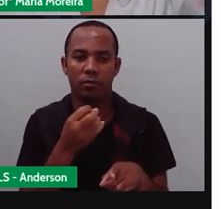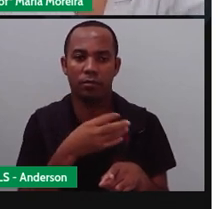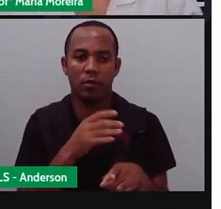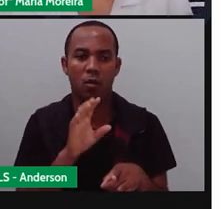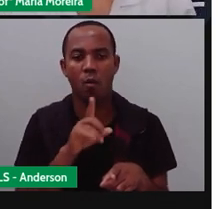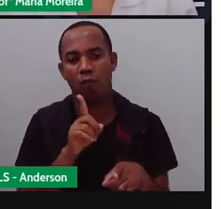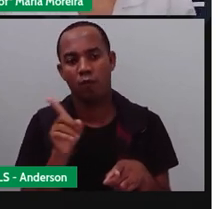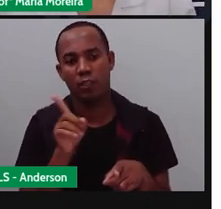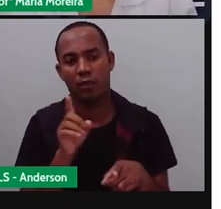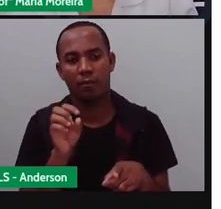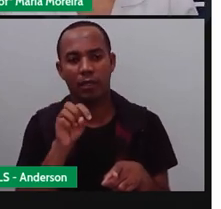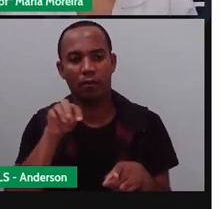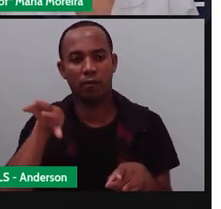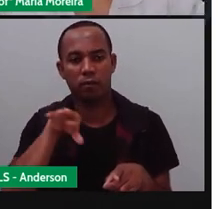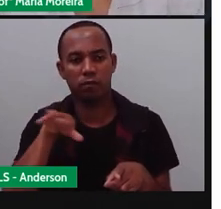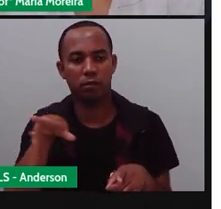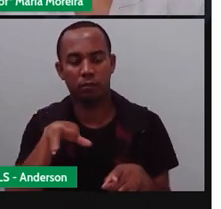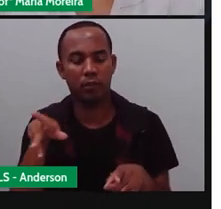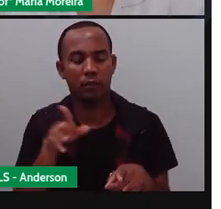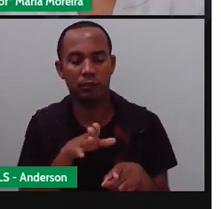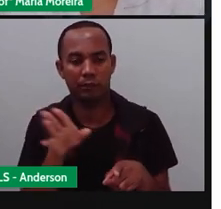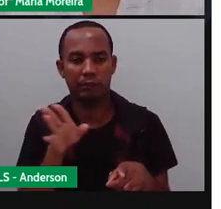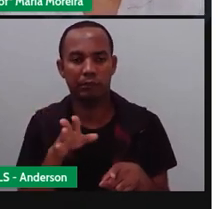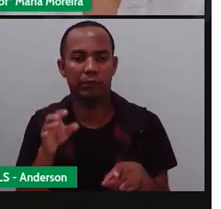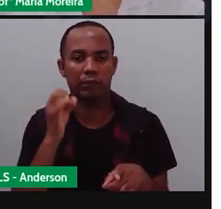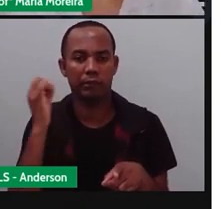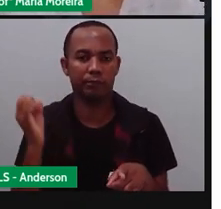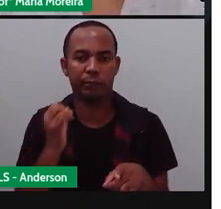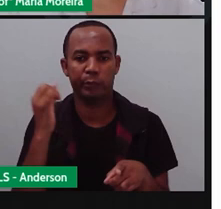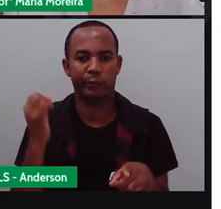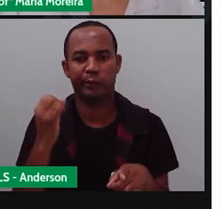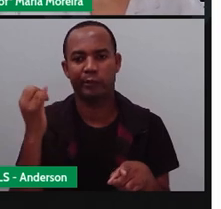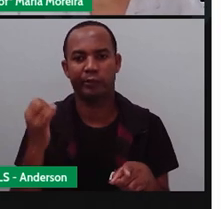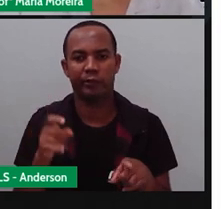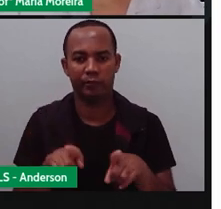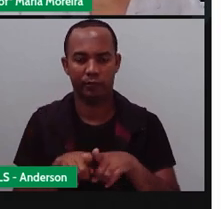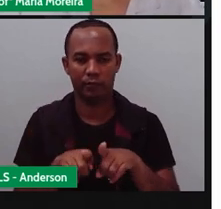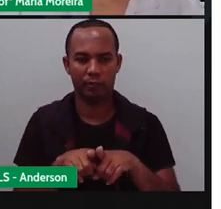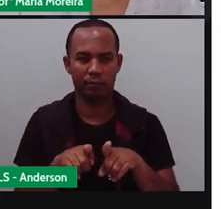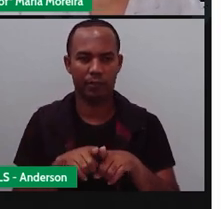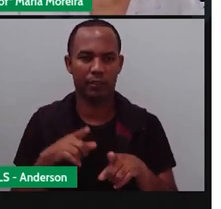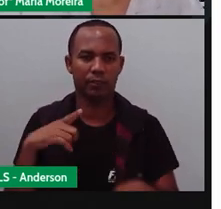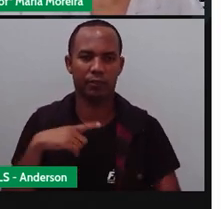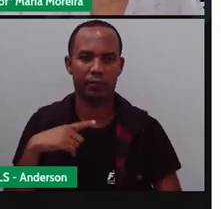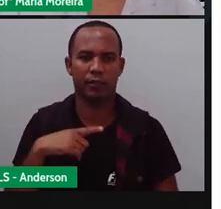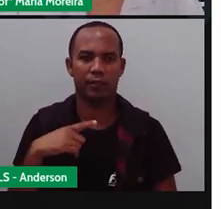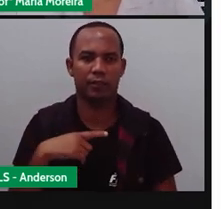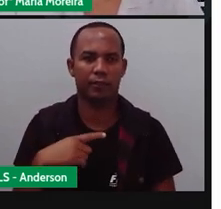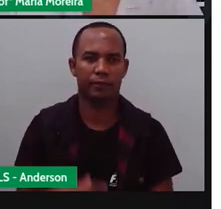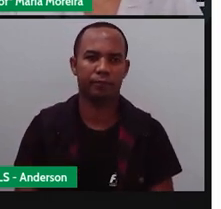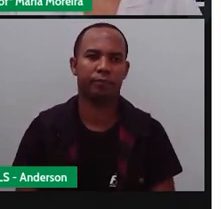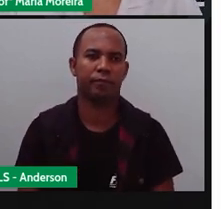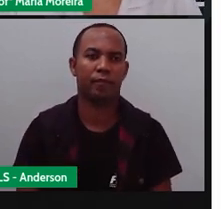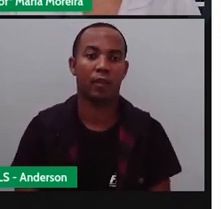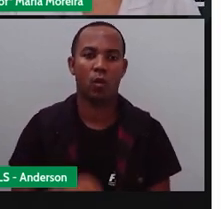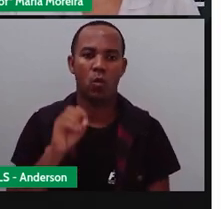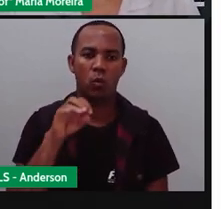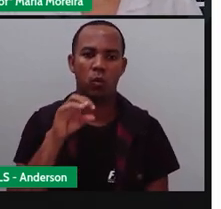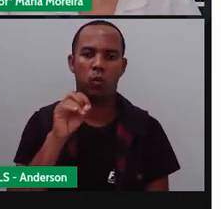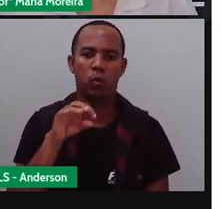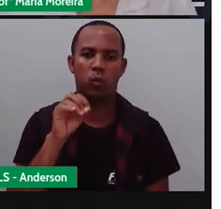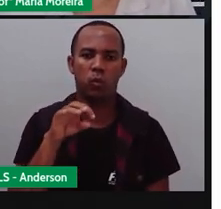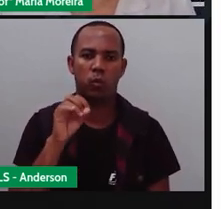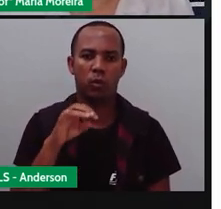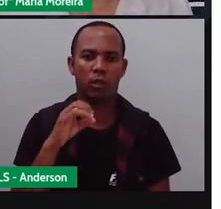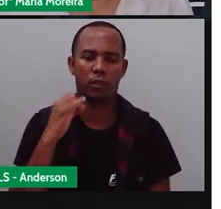tá piscando do lado direito do lado esquerdo eu estou indo para o lado esse que os eu tô dando certo ao piscando a minha luz aqui ó do